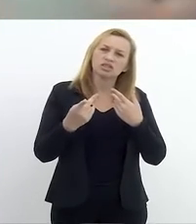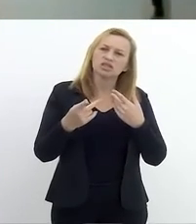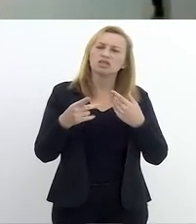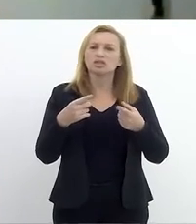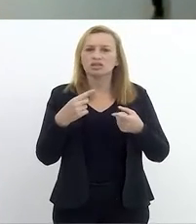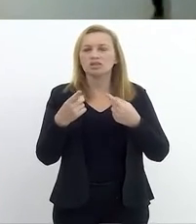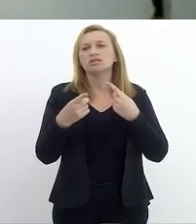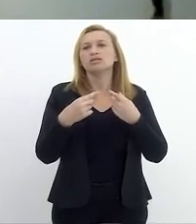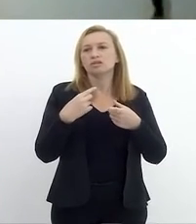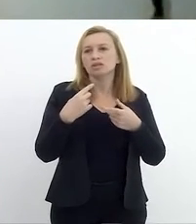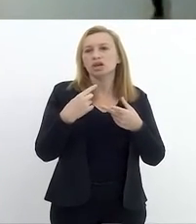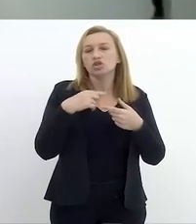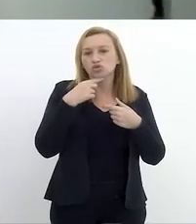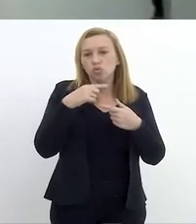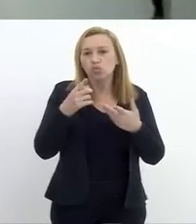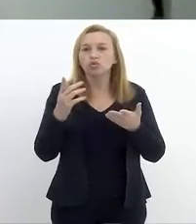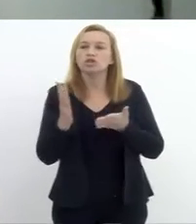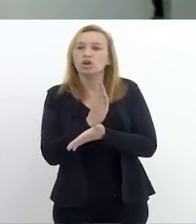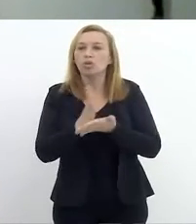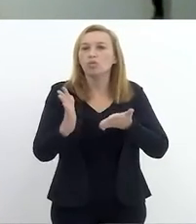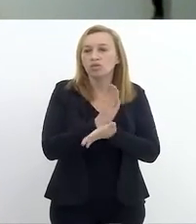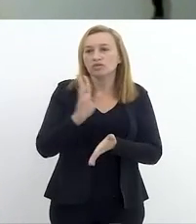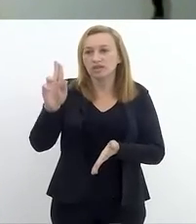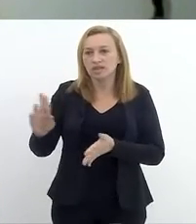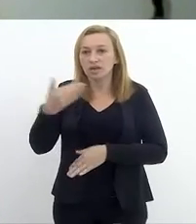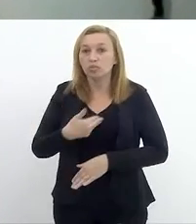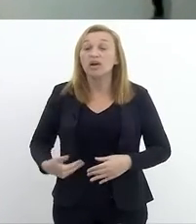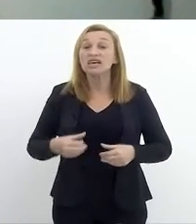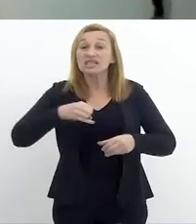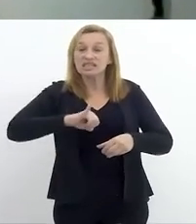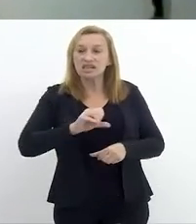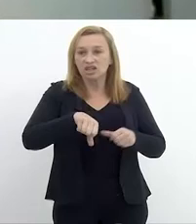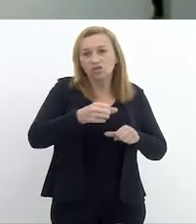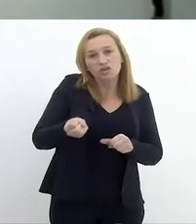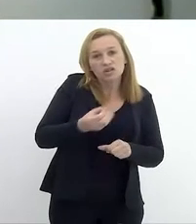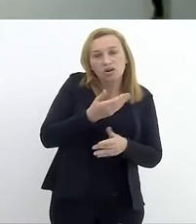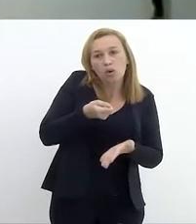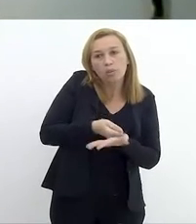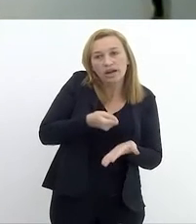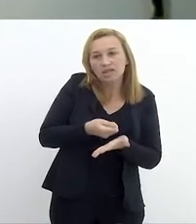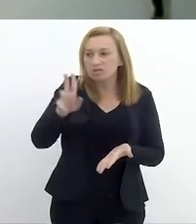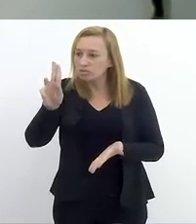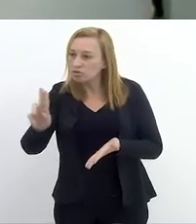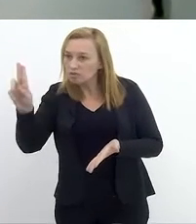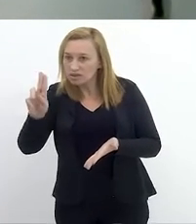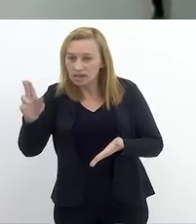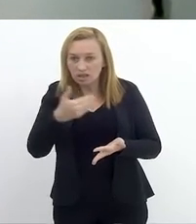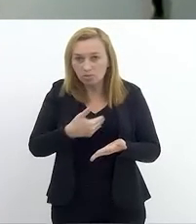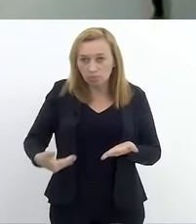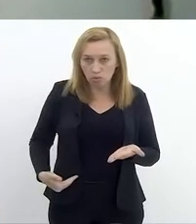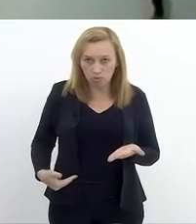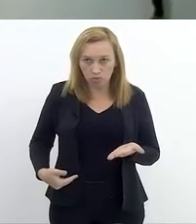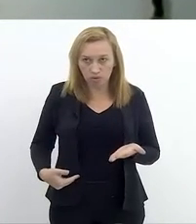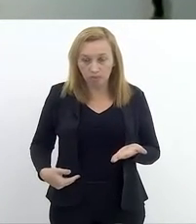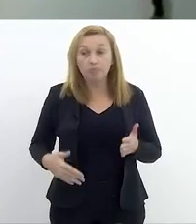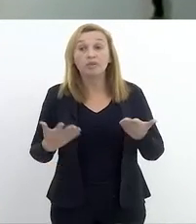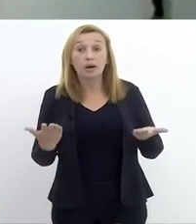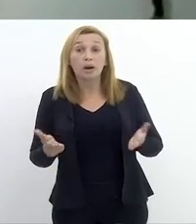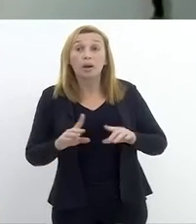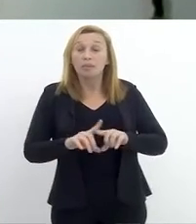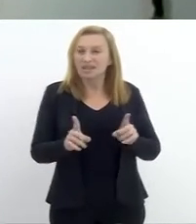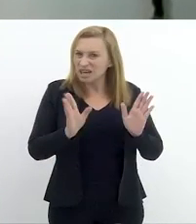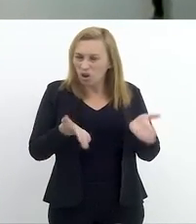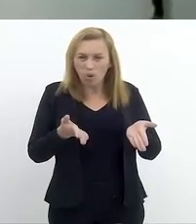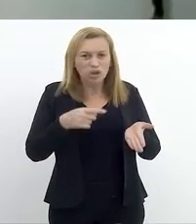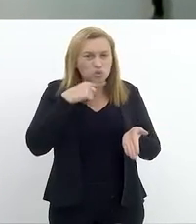antes disso, bem antes disso, havia questionamentos em universidades públicas, por exemplo, se a inovação seria uma